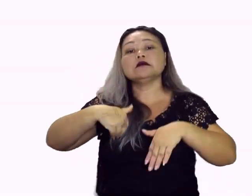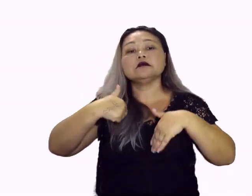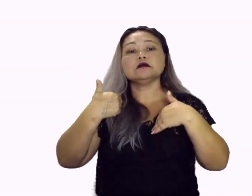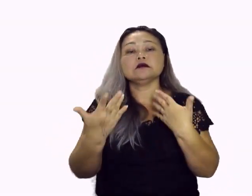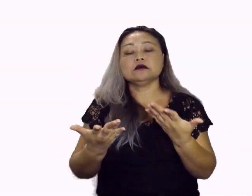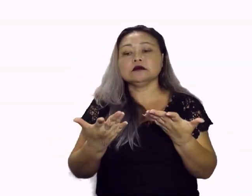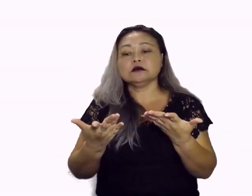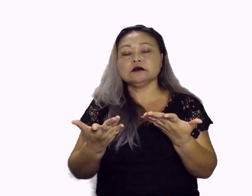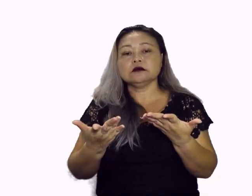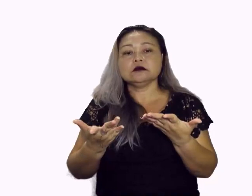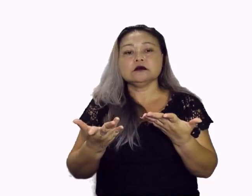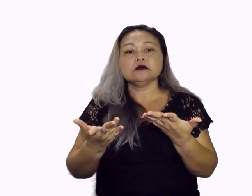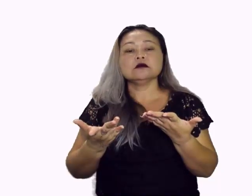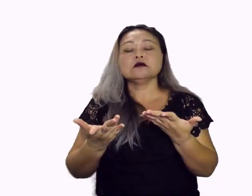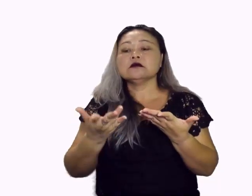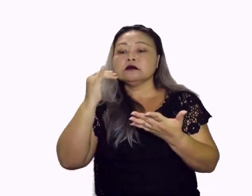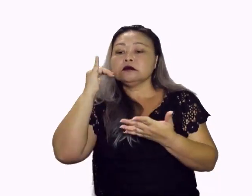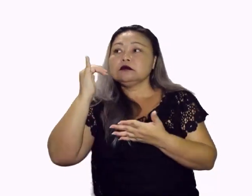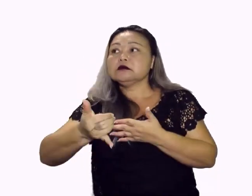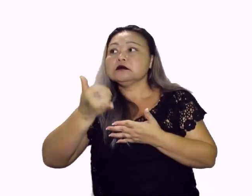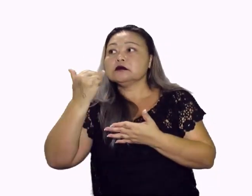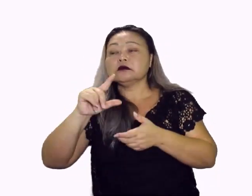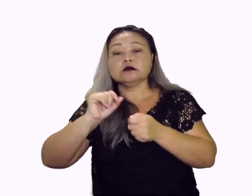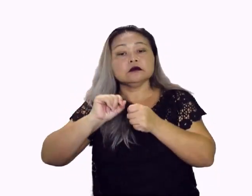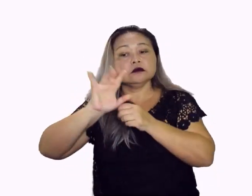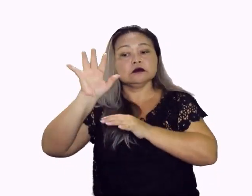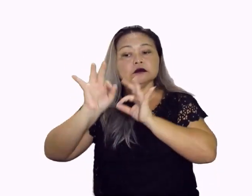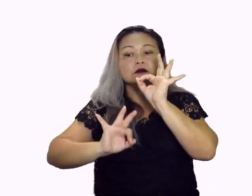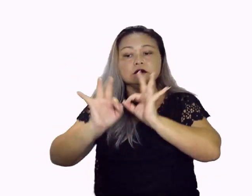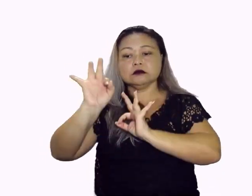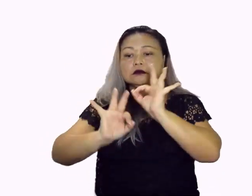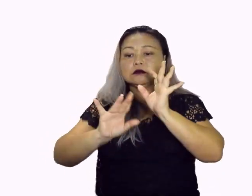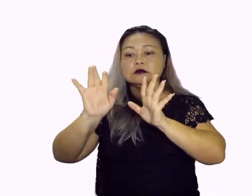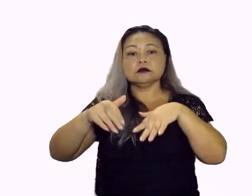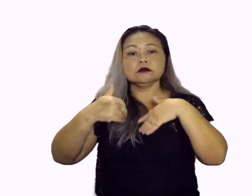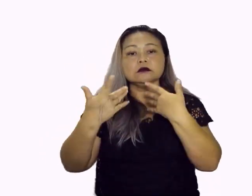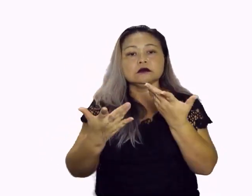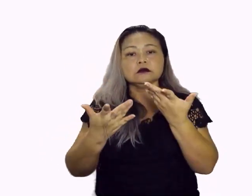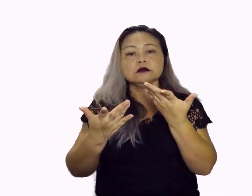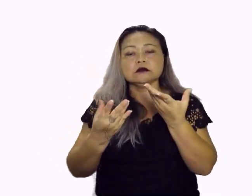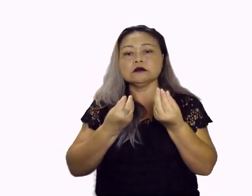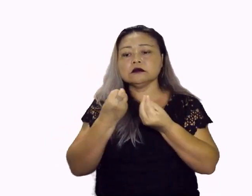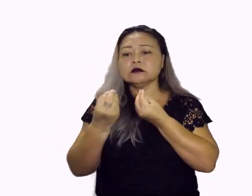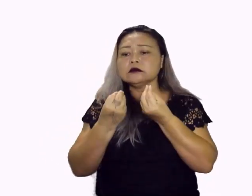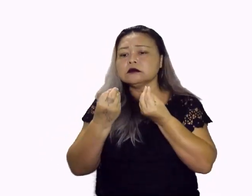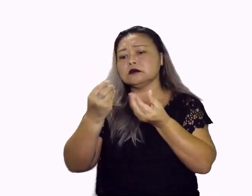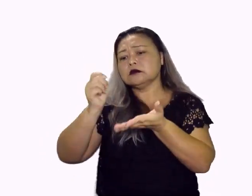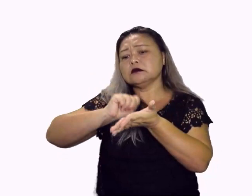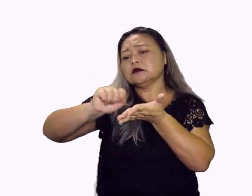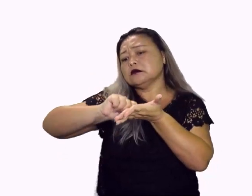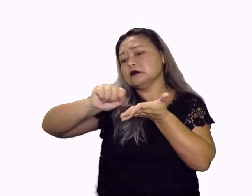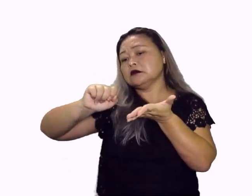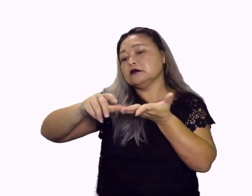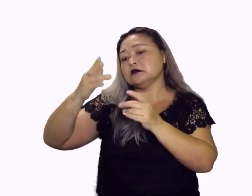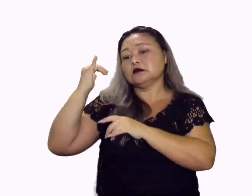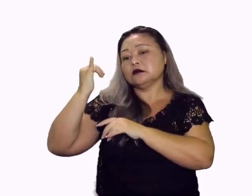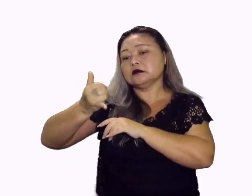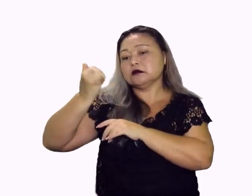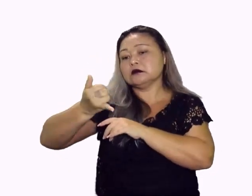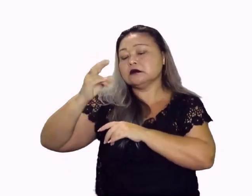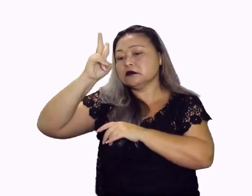mais, é o narrador quem constrói o esquema. É como se fosse uma redação, uma historinha do